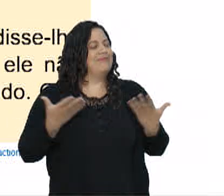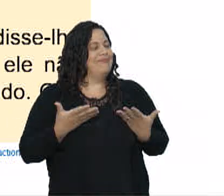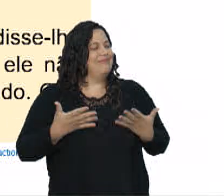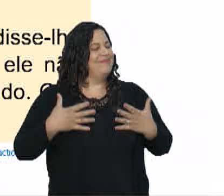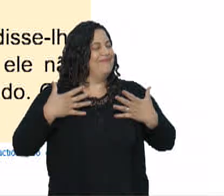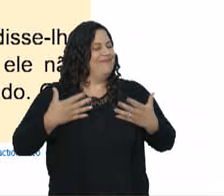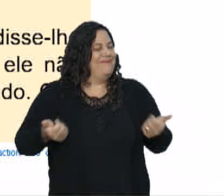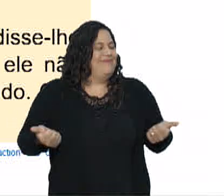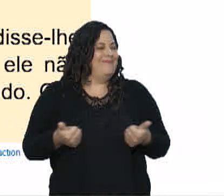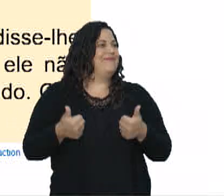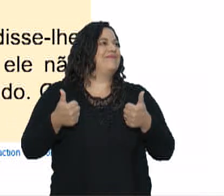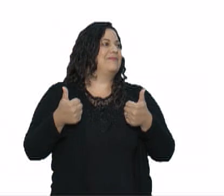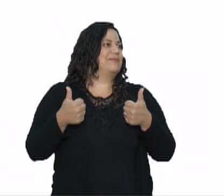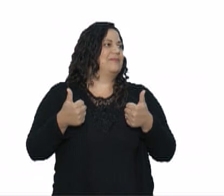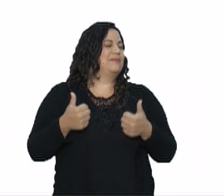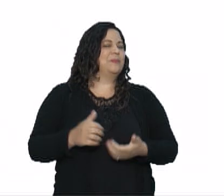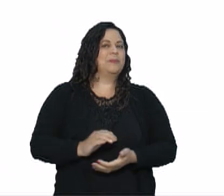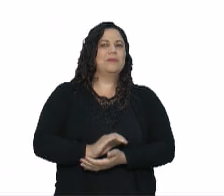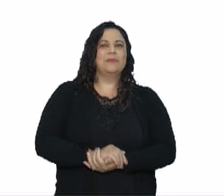satisfeita.